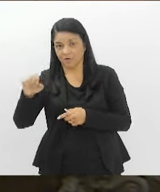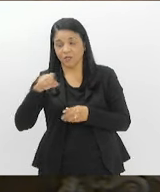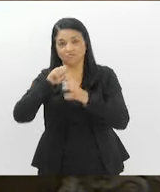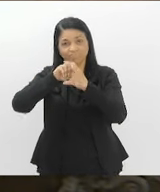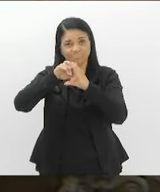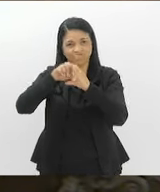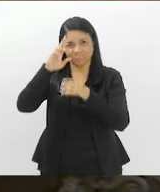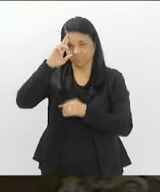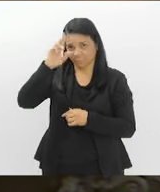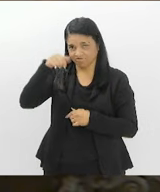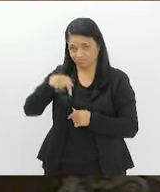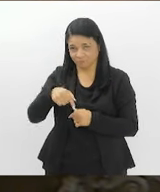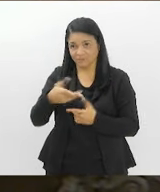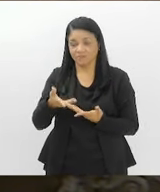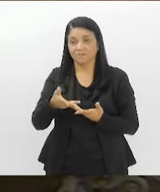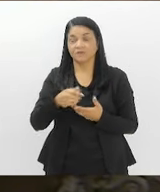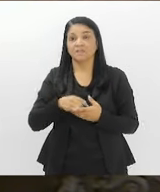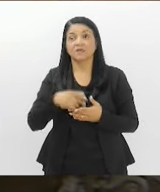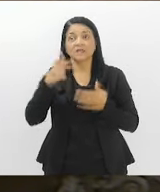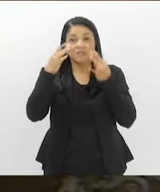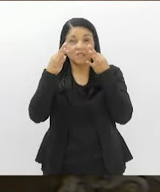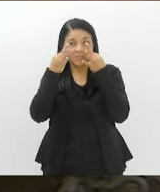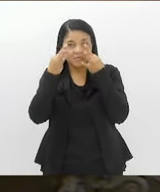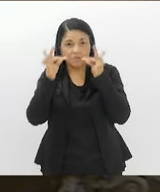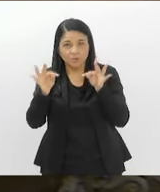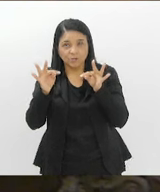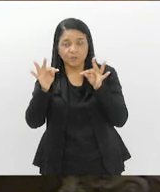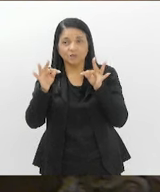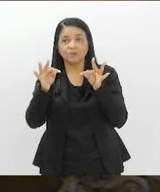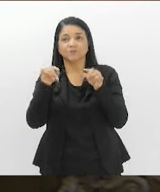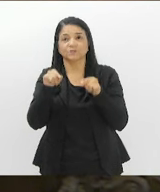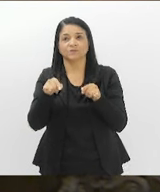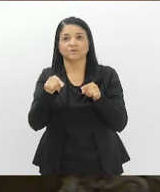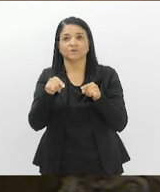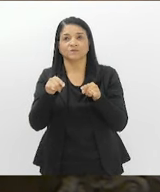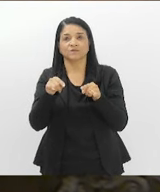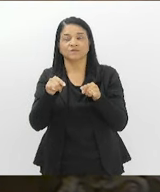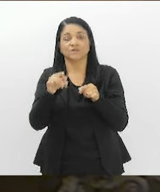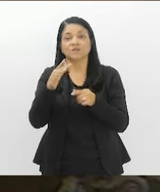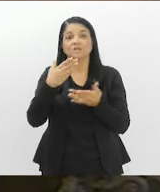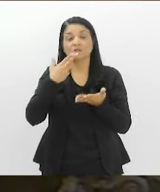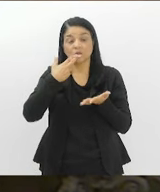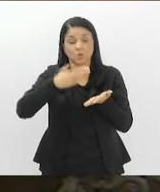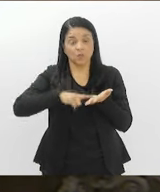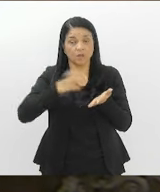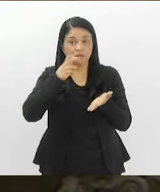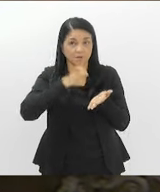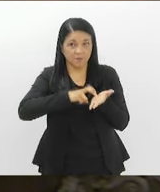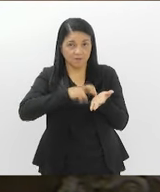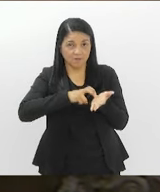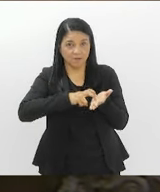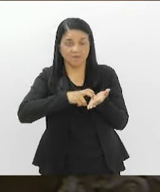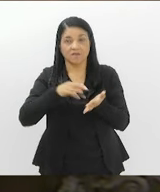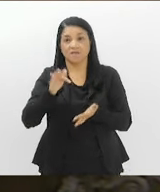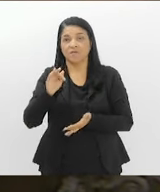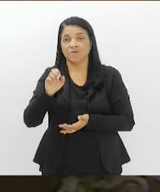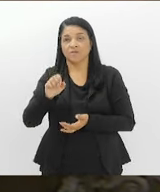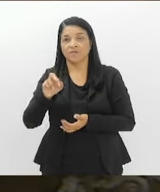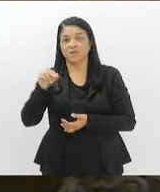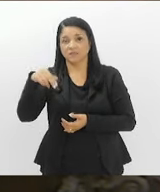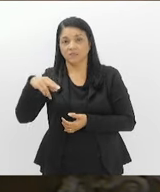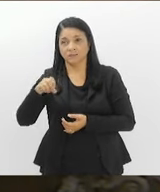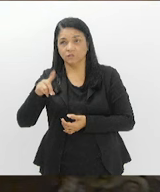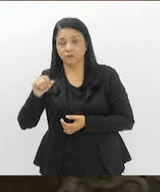testemunho das estrelas do jornalismo que estão no Correio da Manhã. Fernando Bolica, aqui no Rio, Rodolfo Lago,